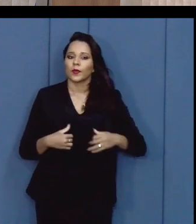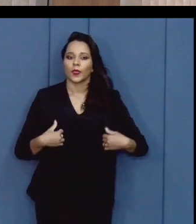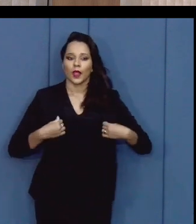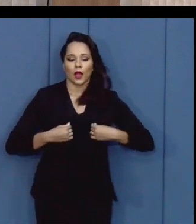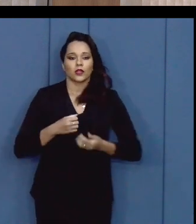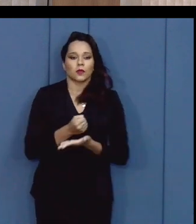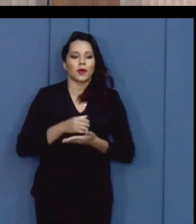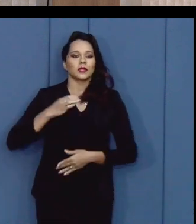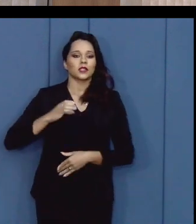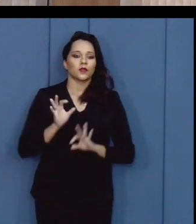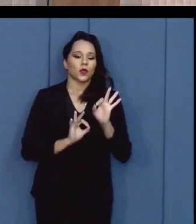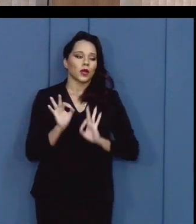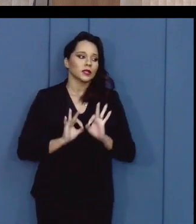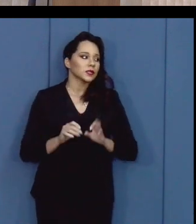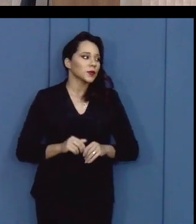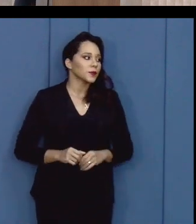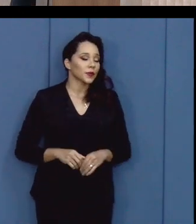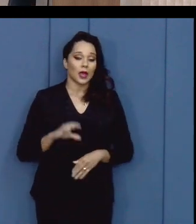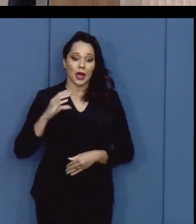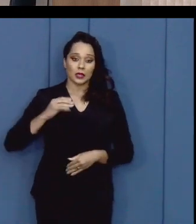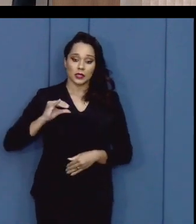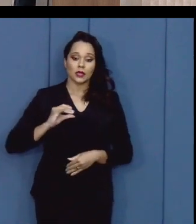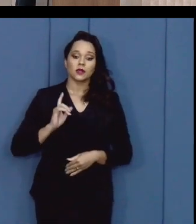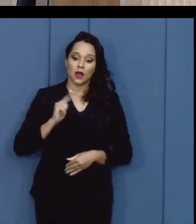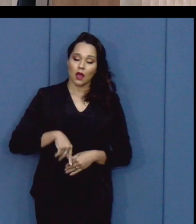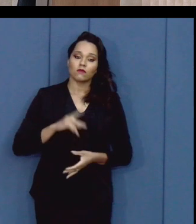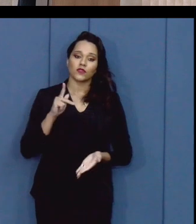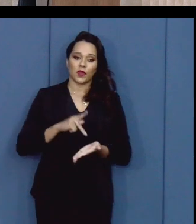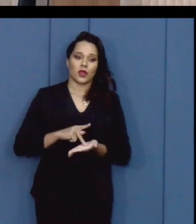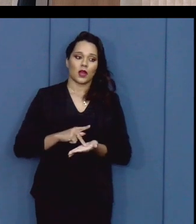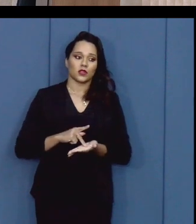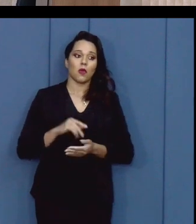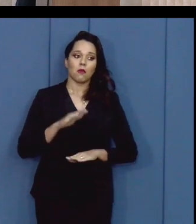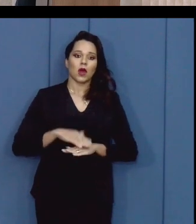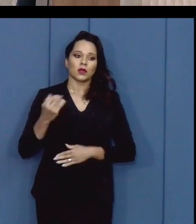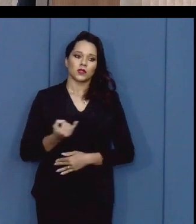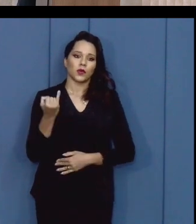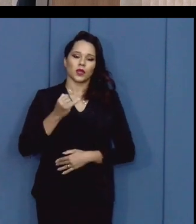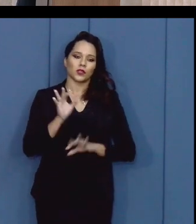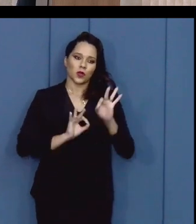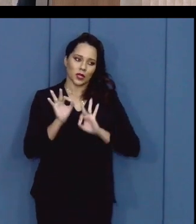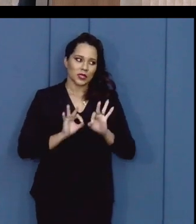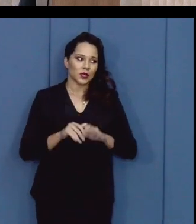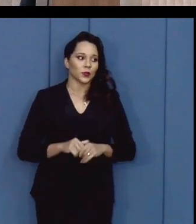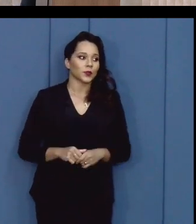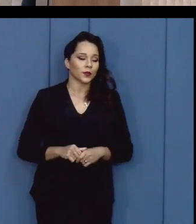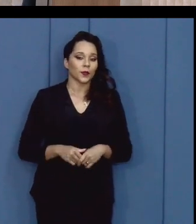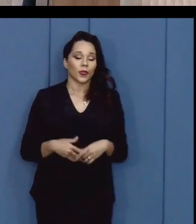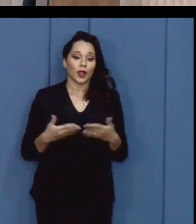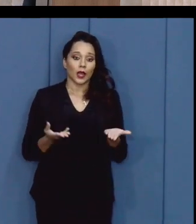Questionamento sobre o pilar científico da organização. A ciência é realmente o ponto mais importante da organização